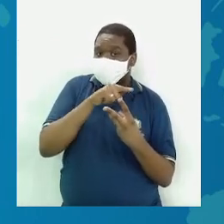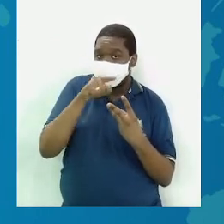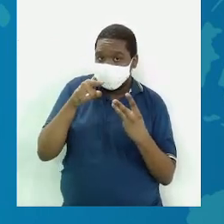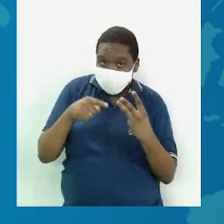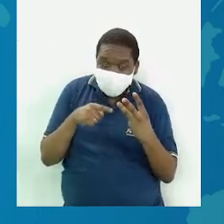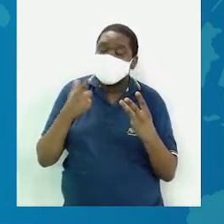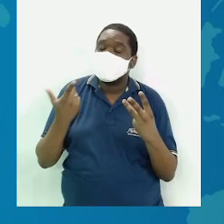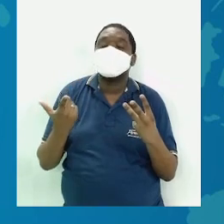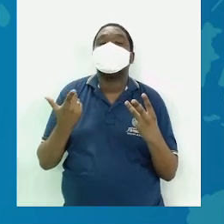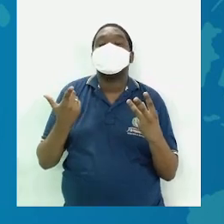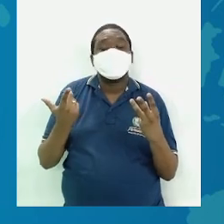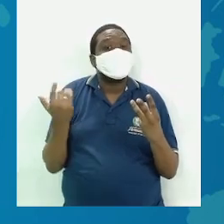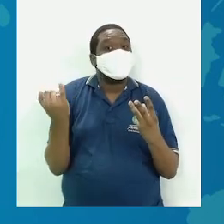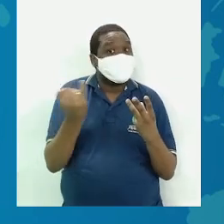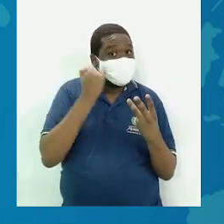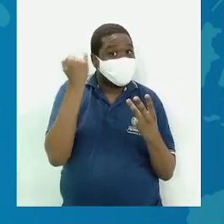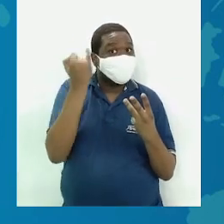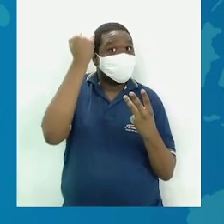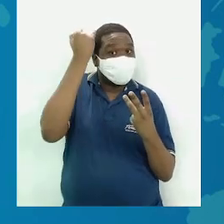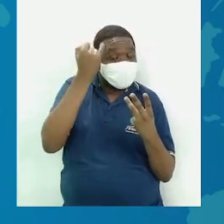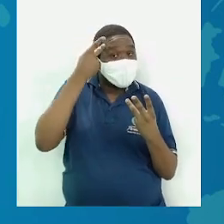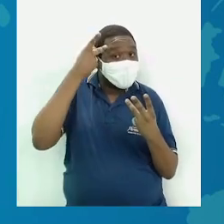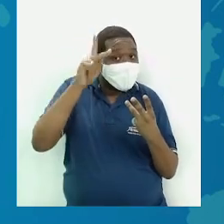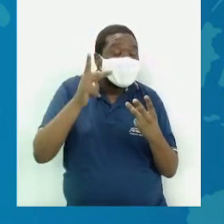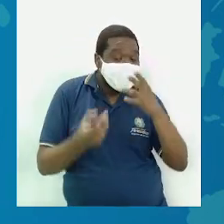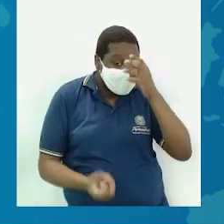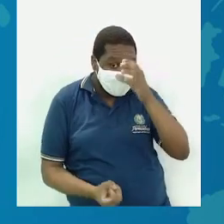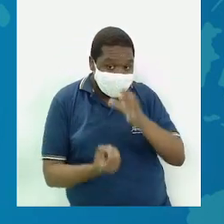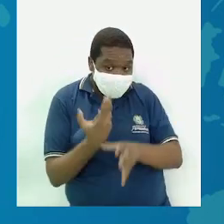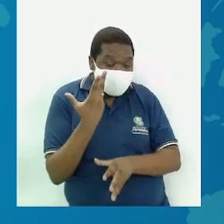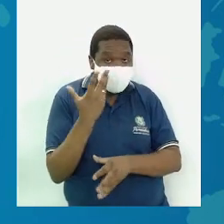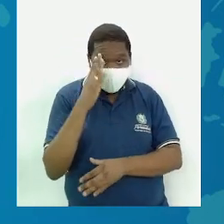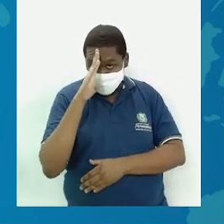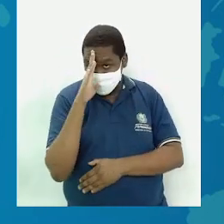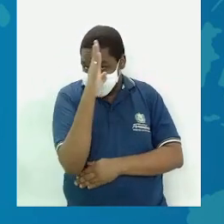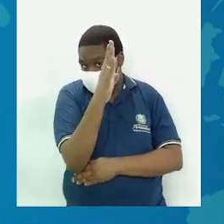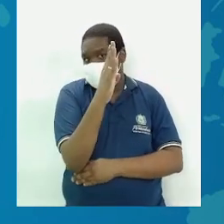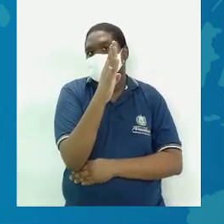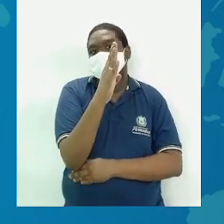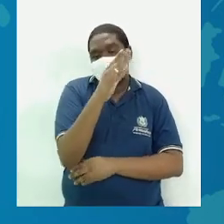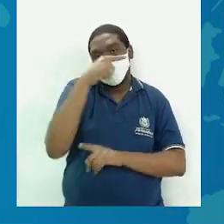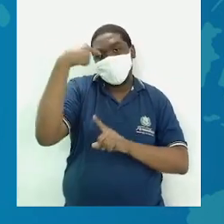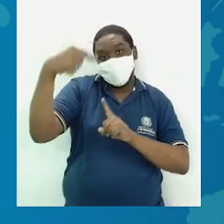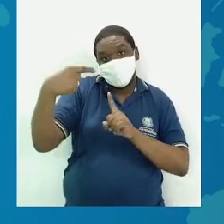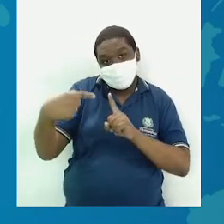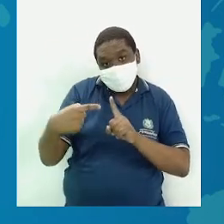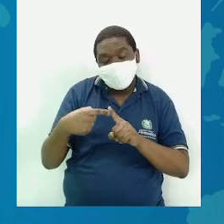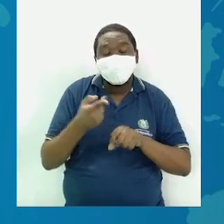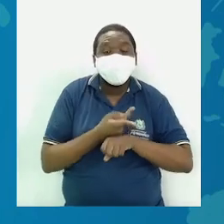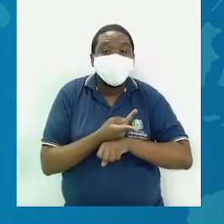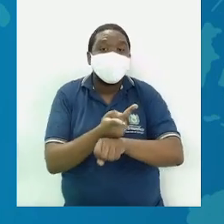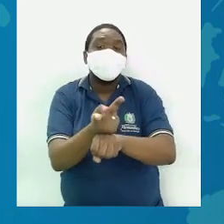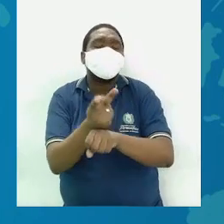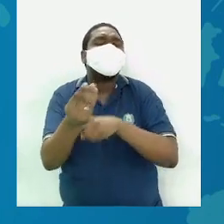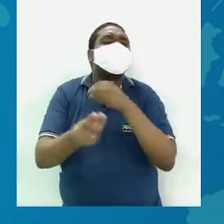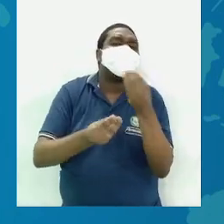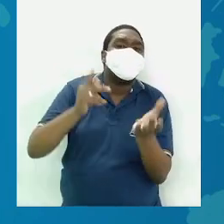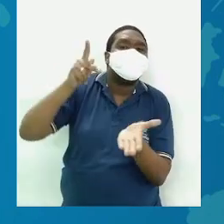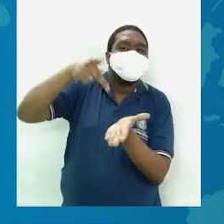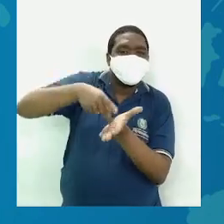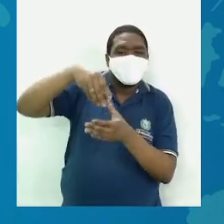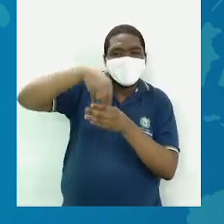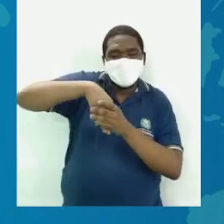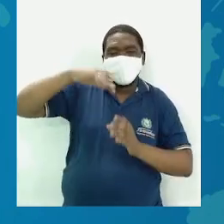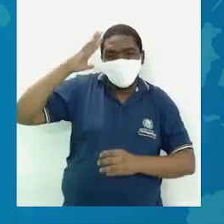que foram determinantes para o alicerce central, para a busca por essa verdade filosófica. Nós